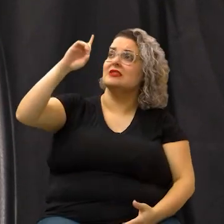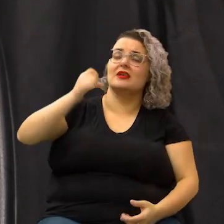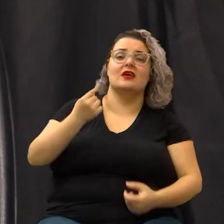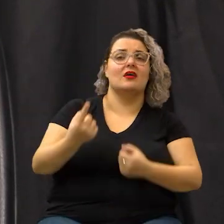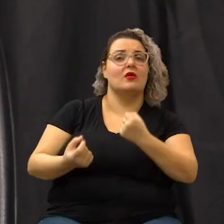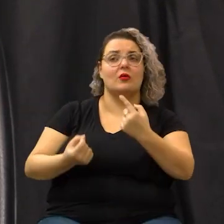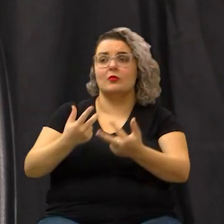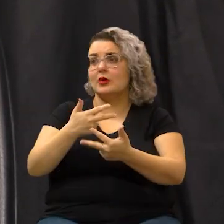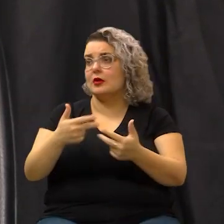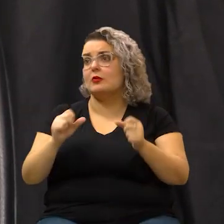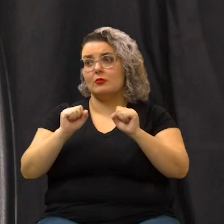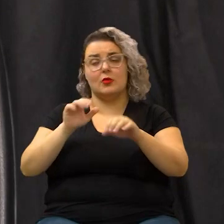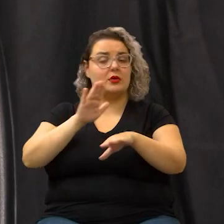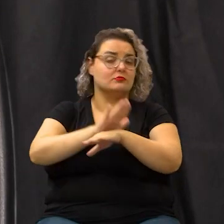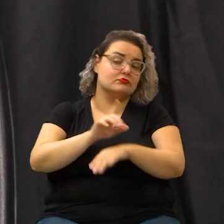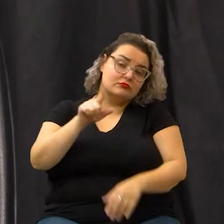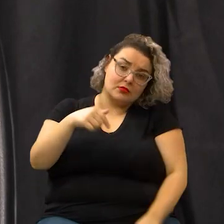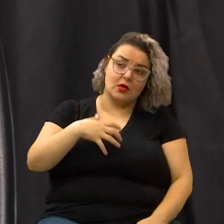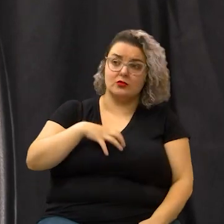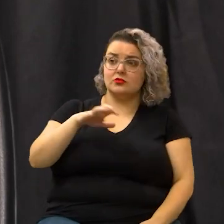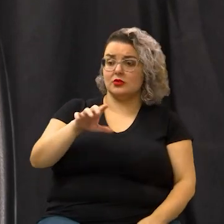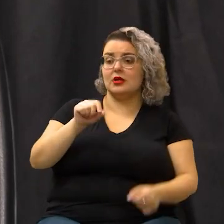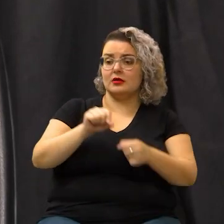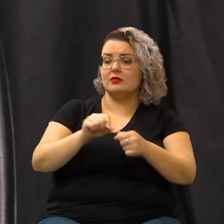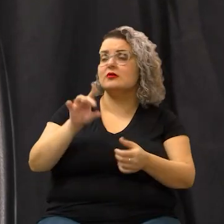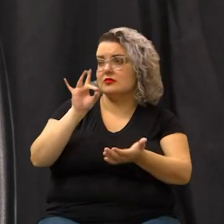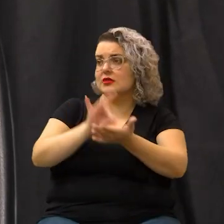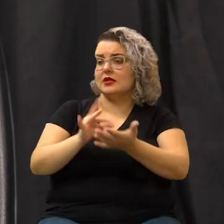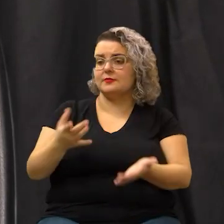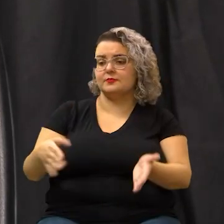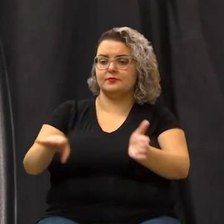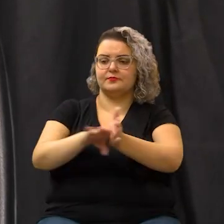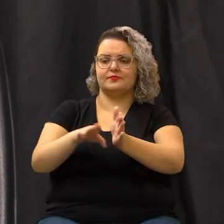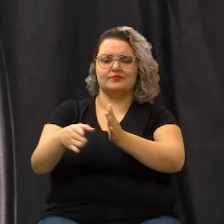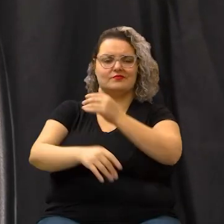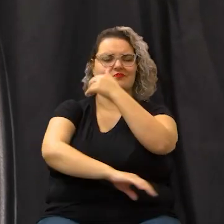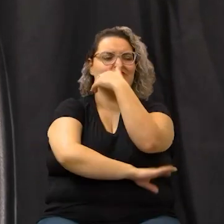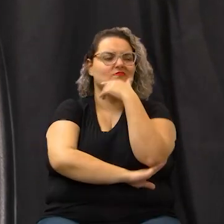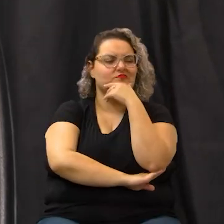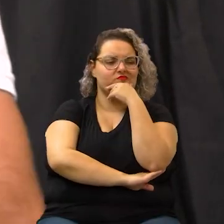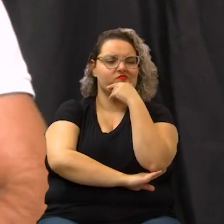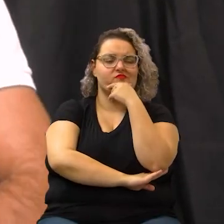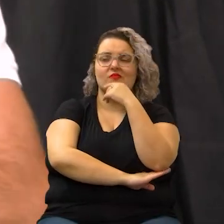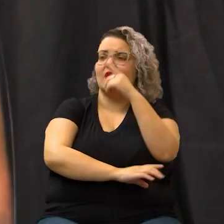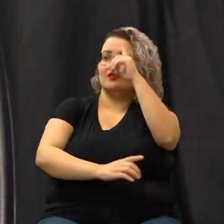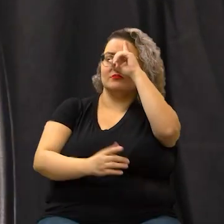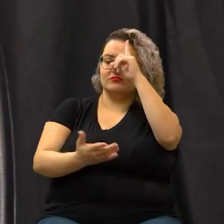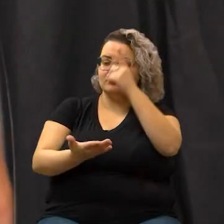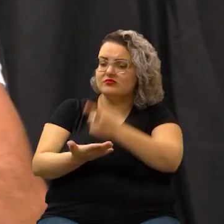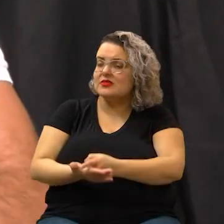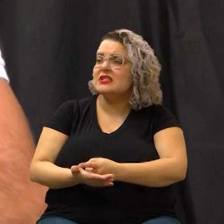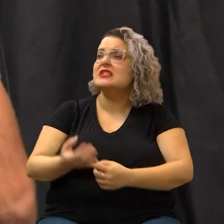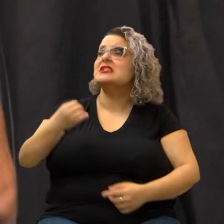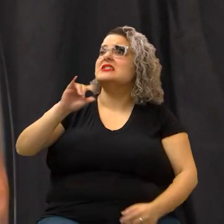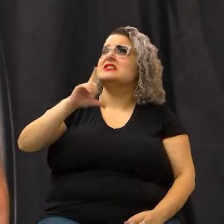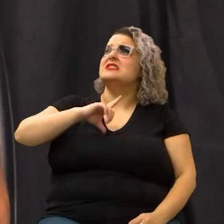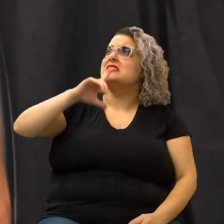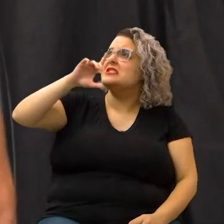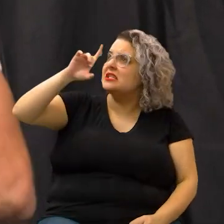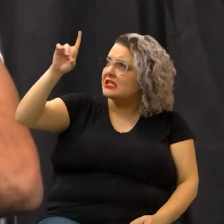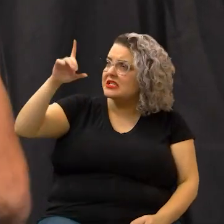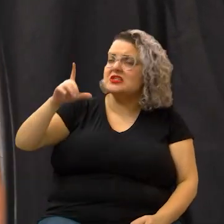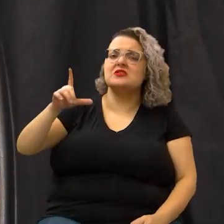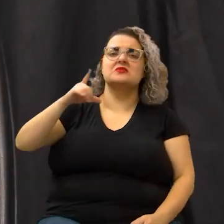né, que tem alguma coisa que possa ajudar. Foi isso que eu fiz. De verdade, eu cheguei uma hora que eu falei assim, ó, tô decidido, se